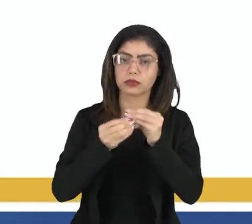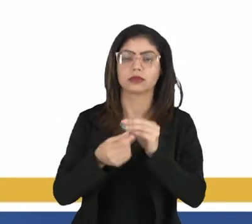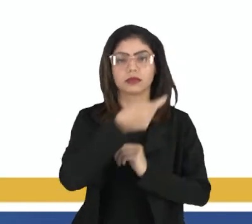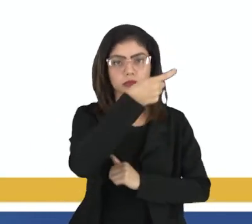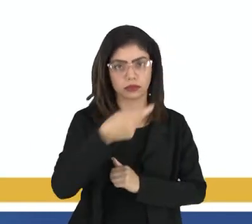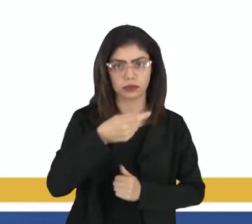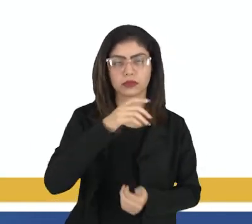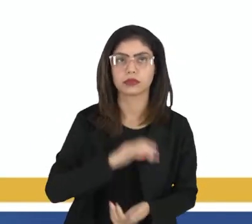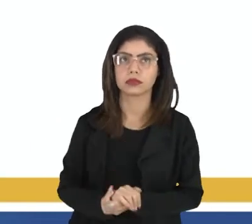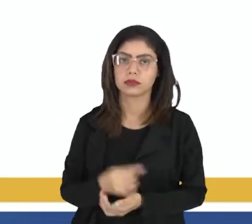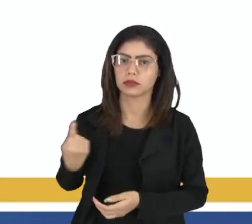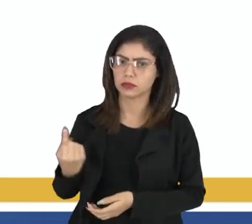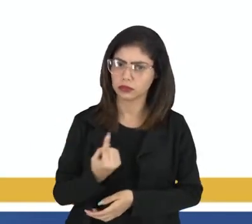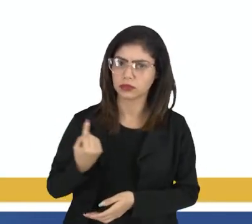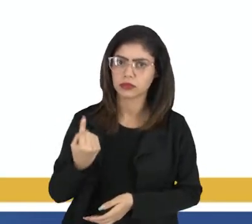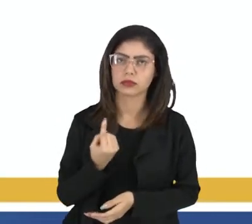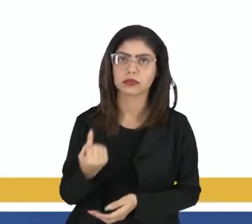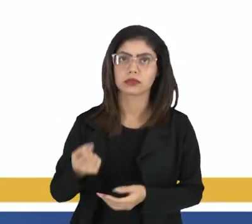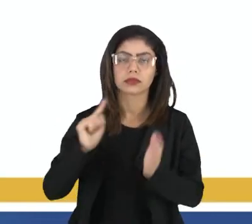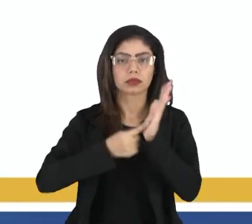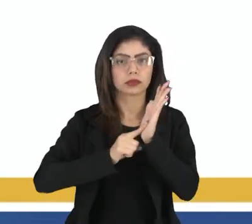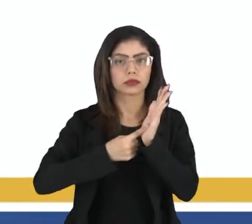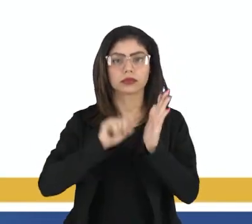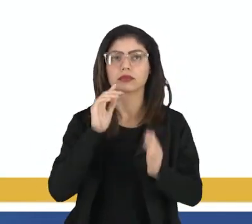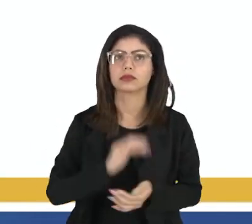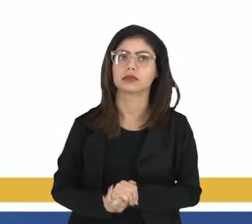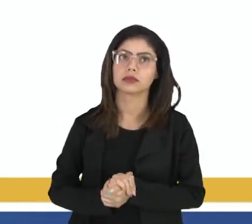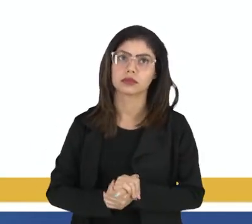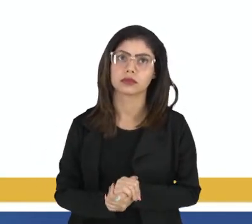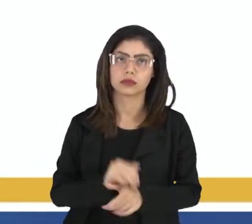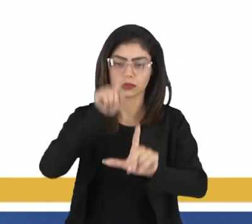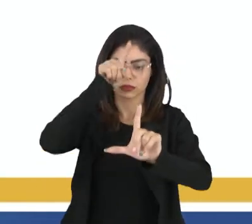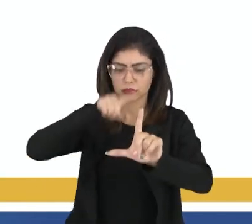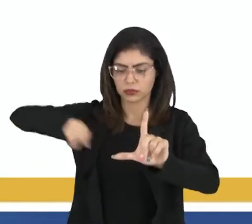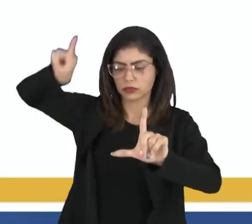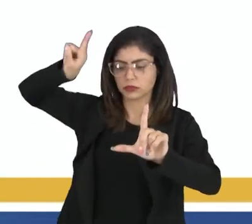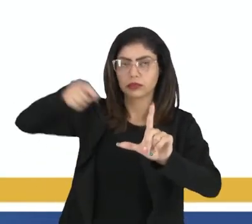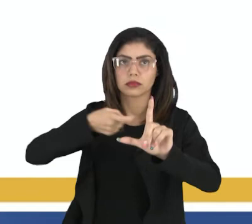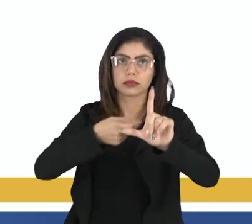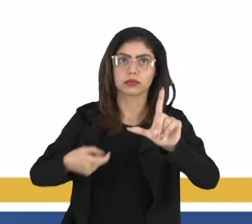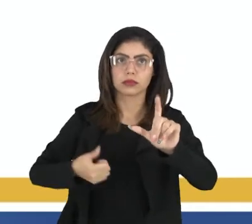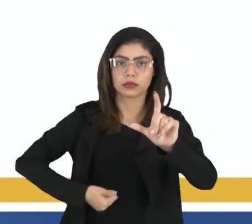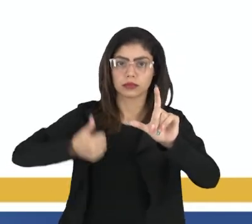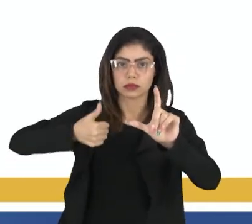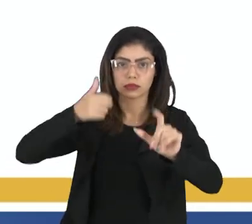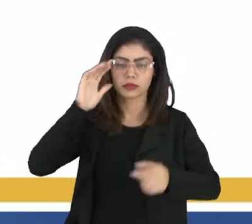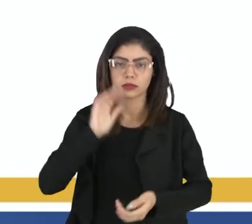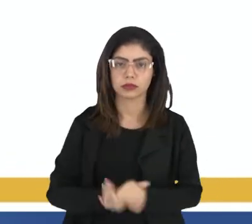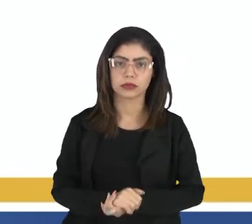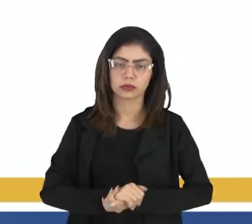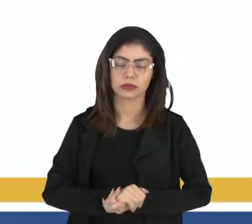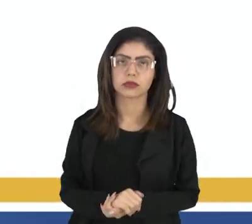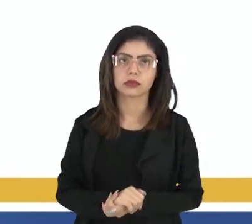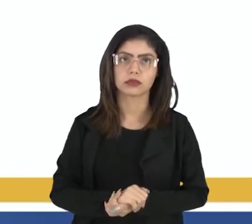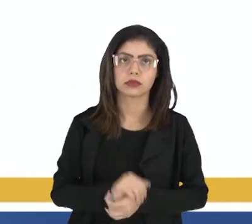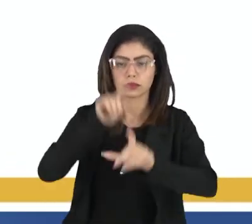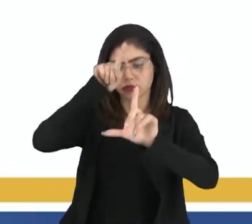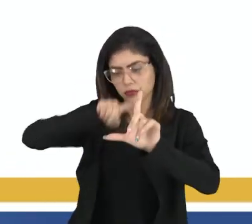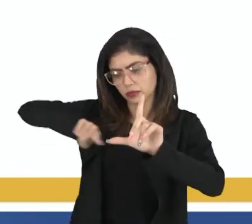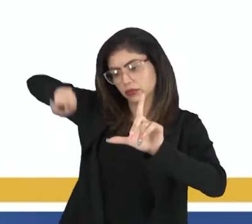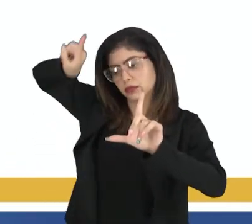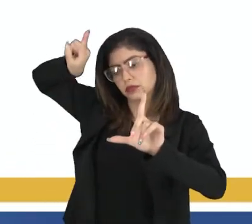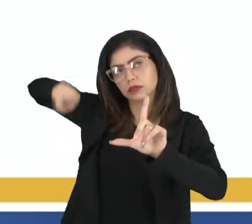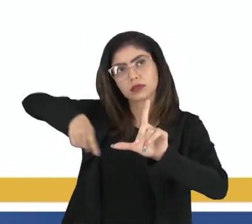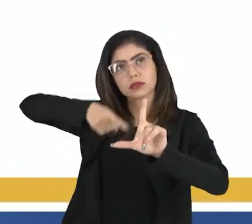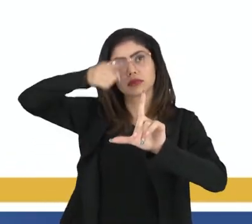x, em um único ponto. Olha aí. Então ele tem a côncava para cima, mas